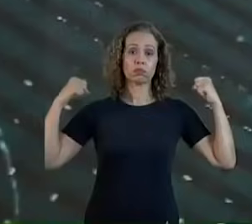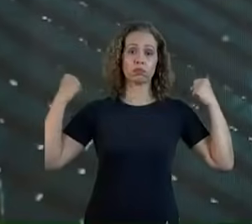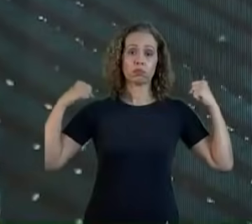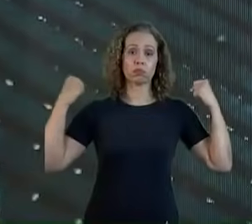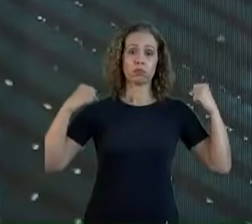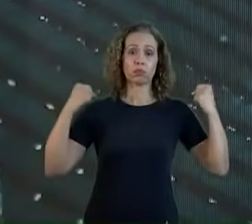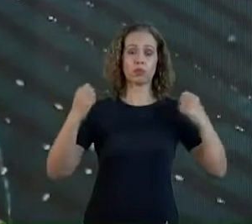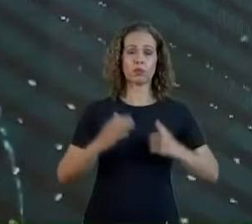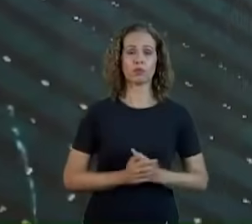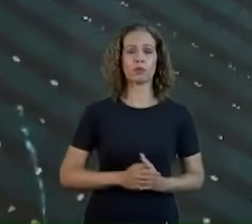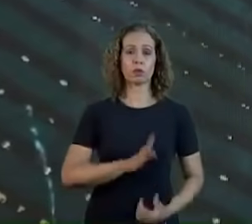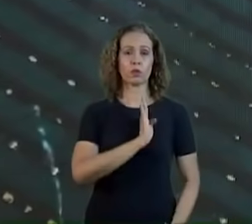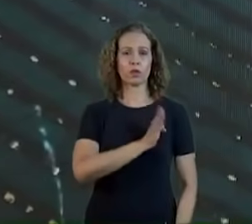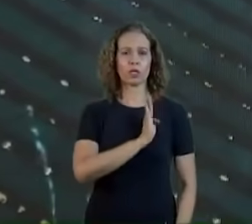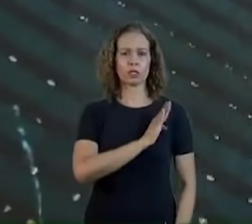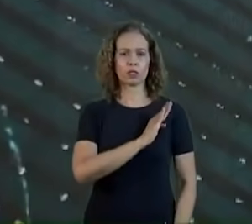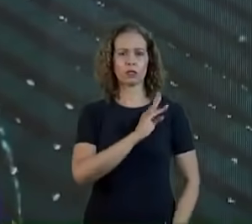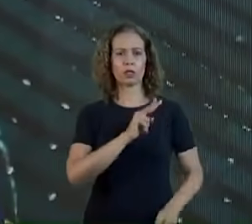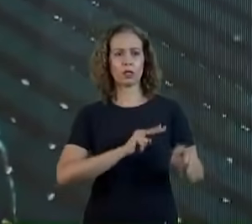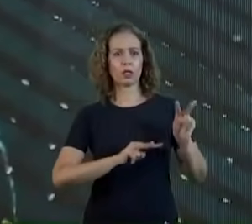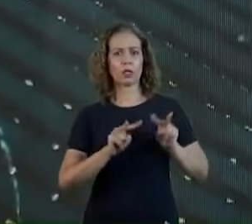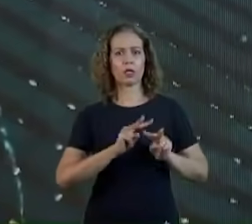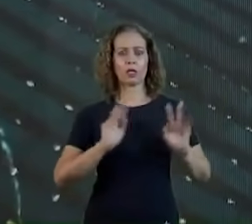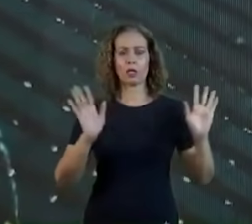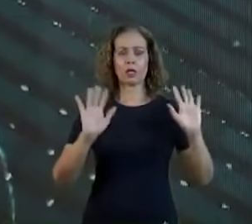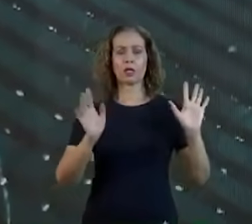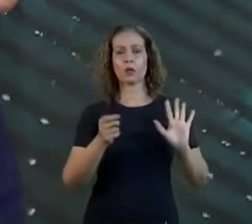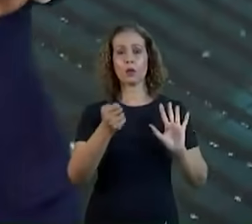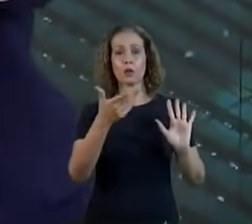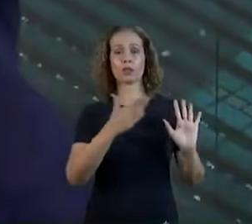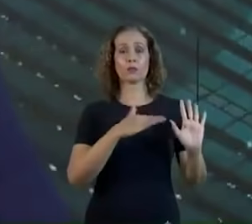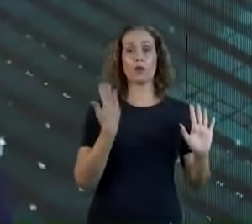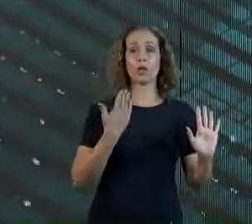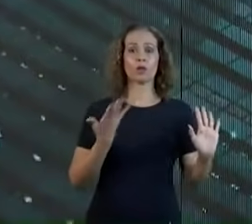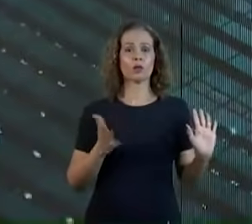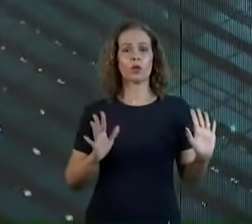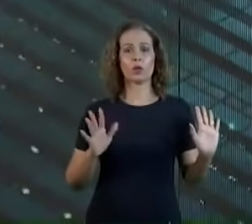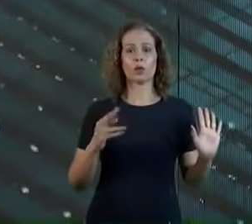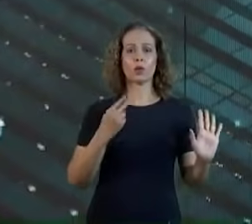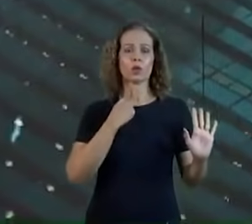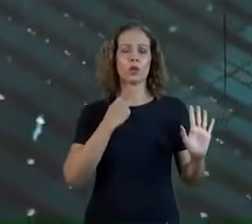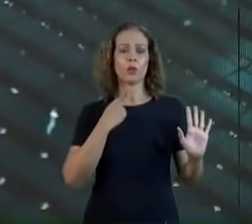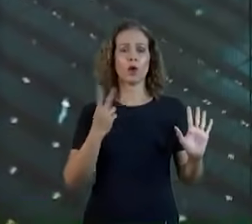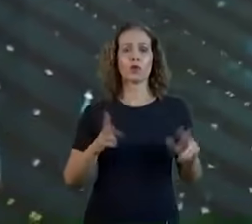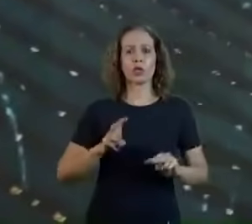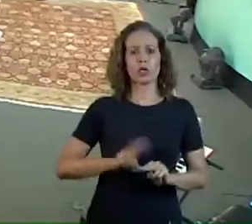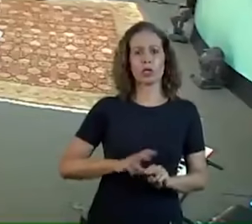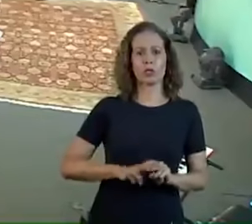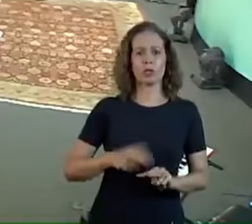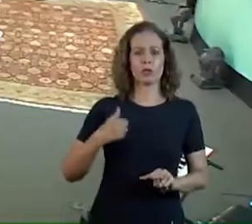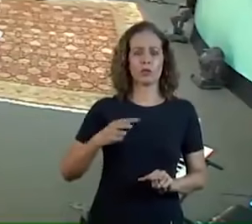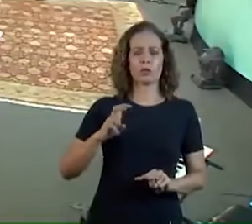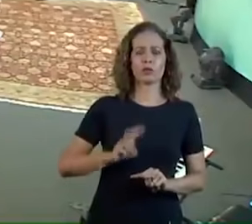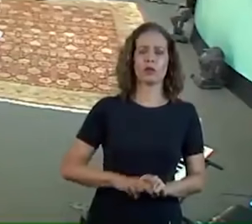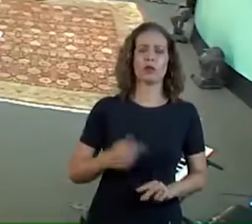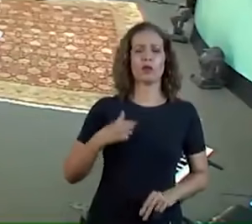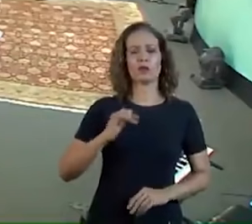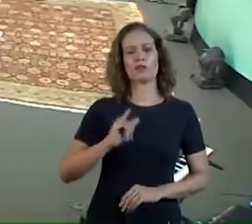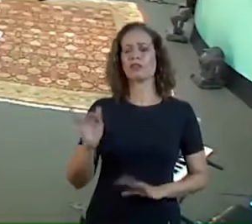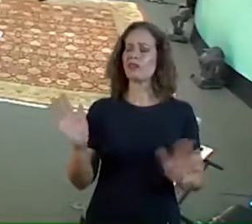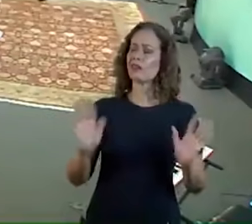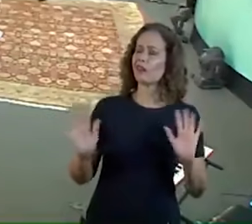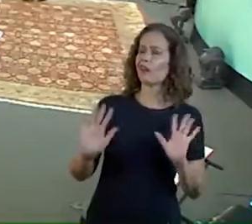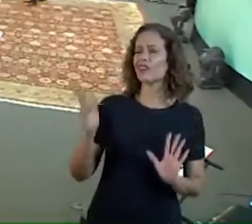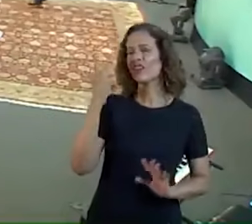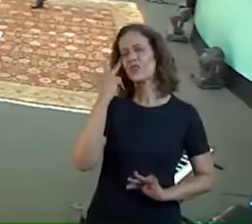eles olhavam o meu coração, eles falavam assim: tá para morrer, não pode não. Aí pegava a cadeira para mim, eu falava: não, tia, isso é